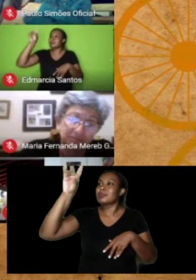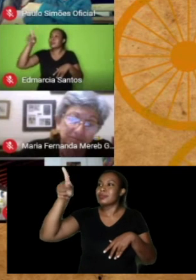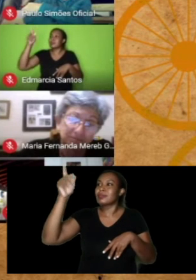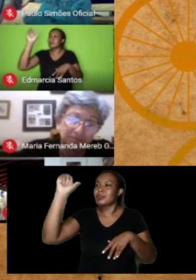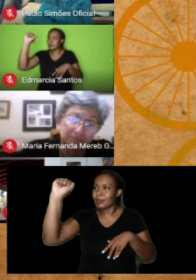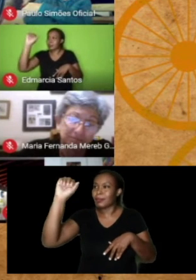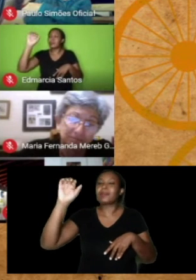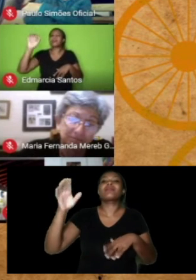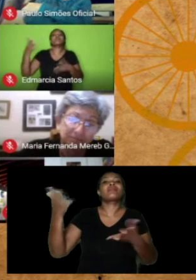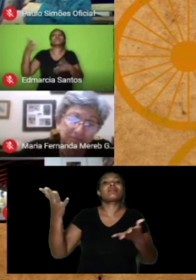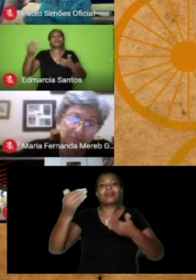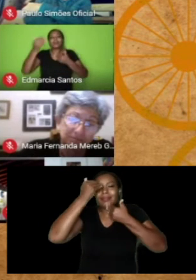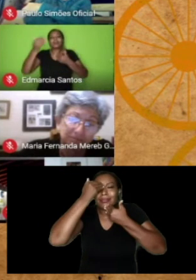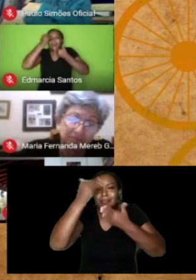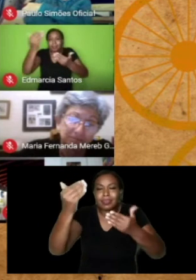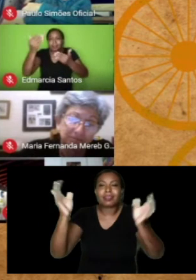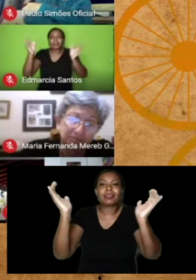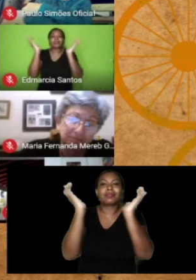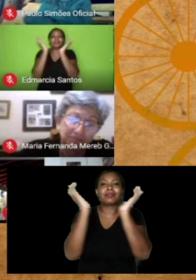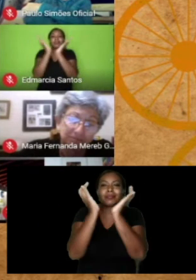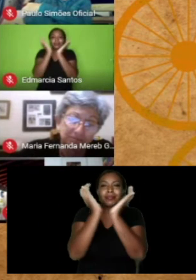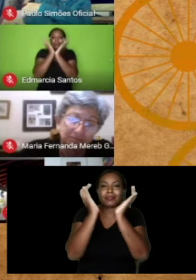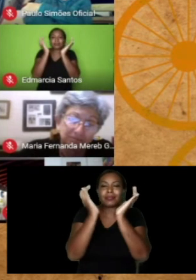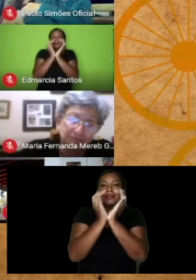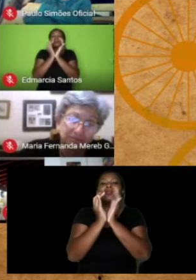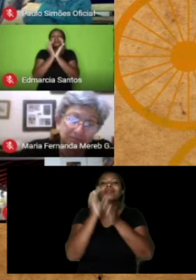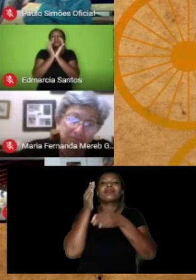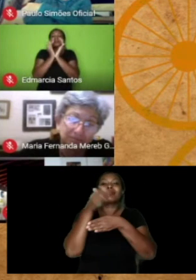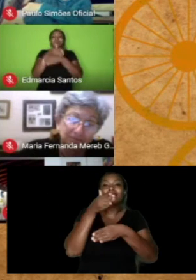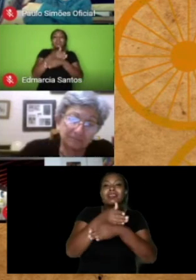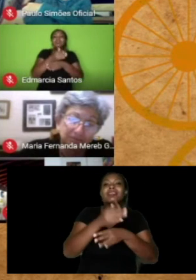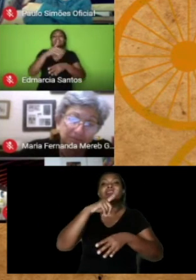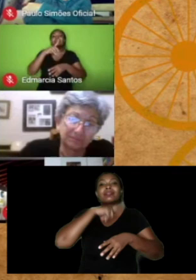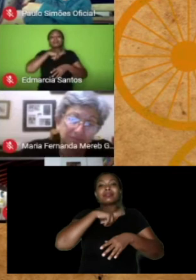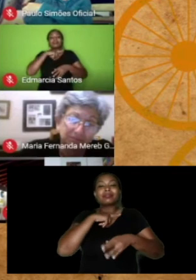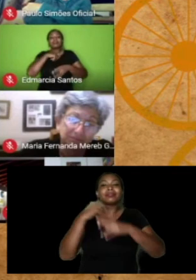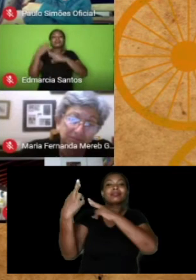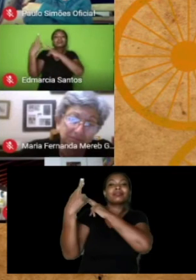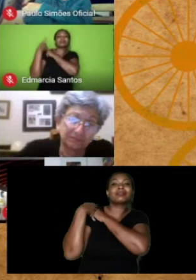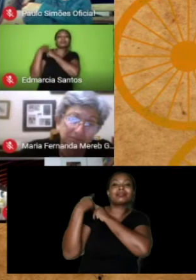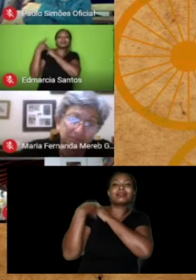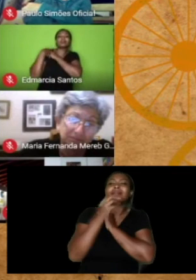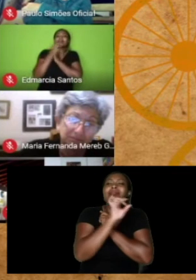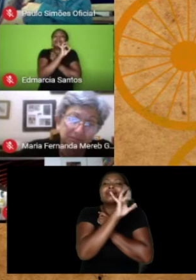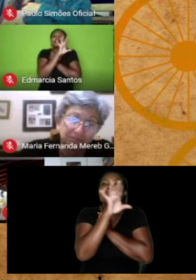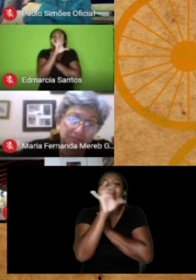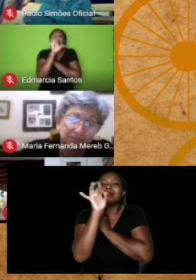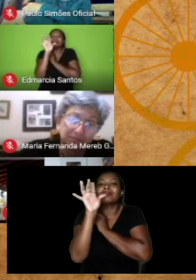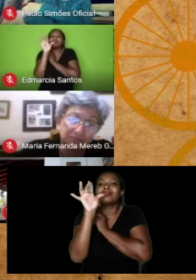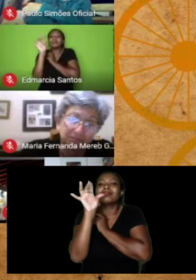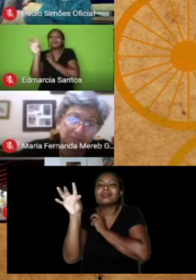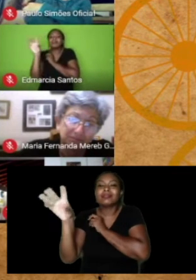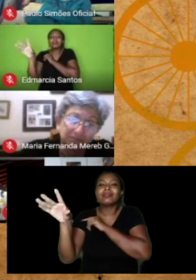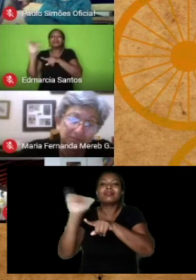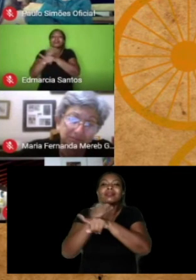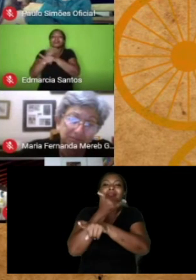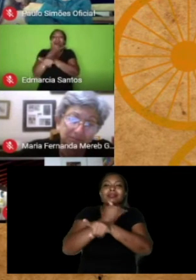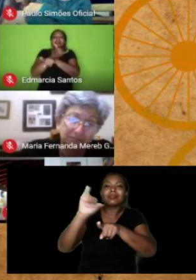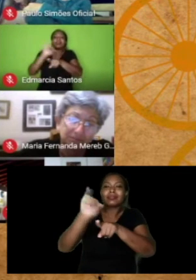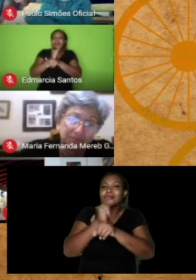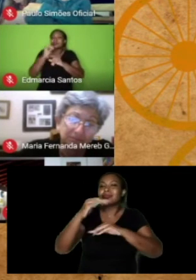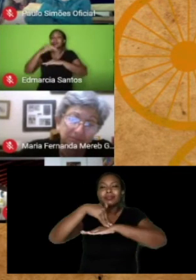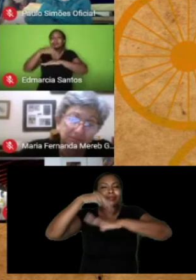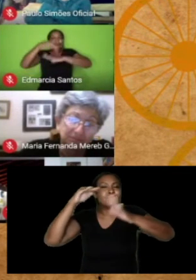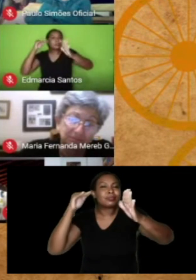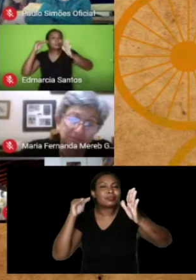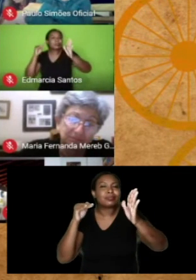Agradecemos, enfim, a equipe executora, os quais foram responsáveis por cada detalhe para que esse evento e todas as